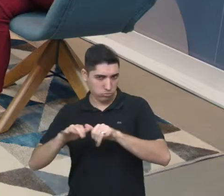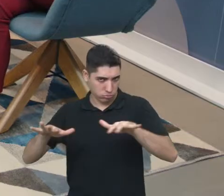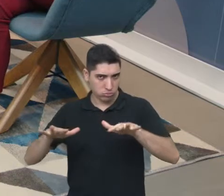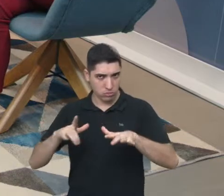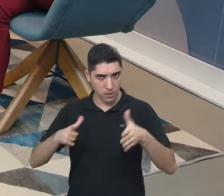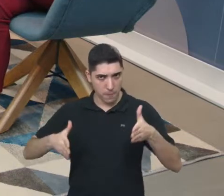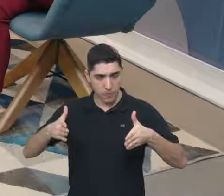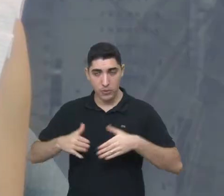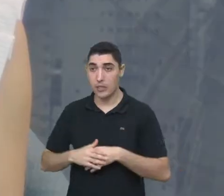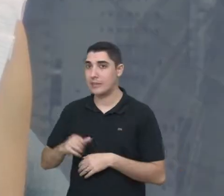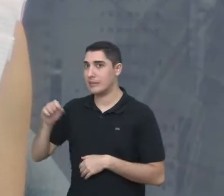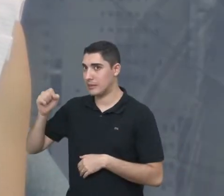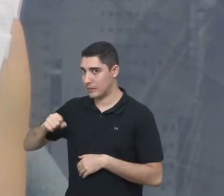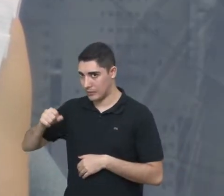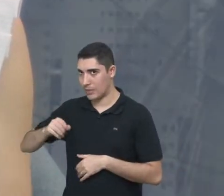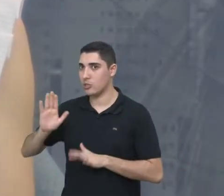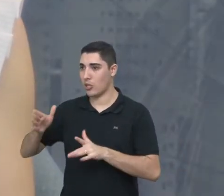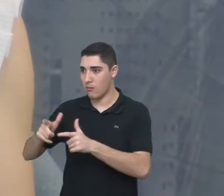aumentou muito.